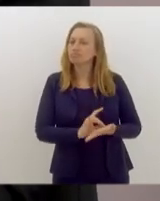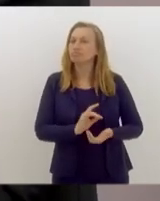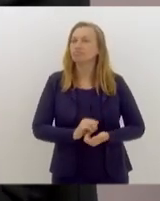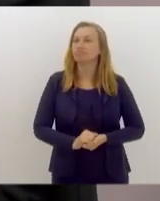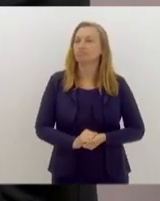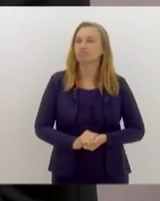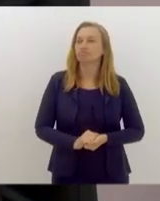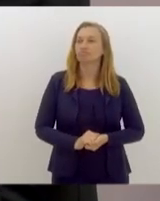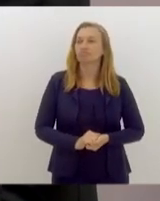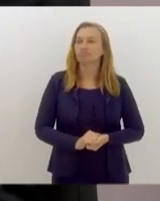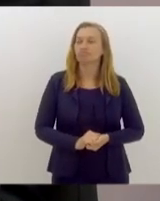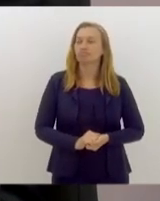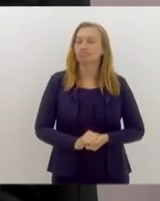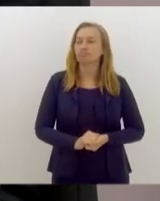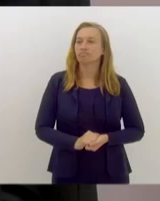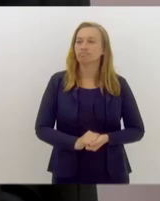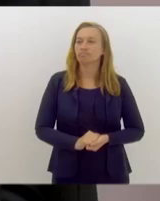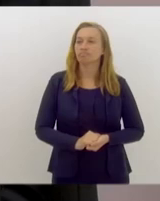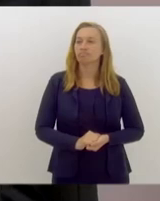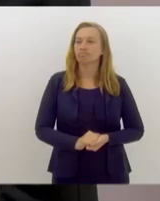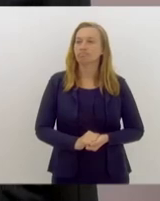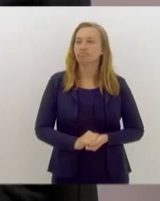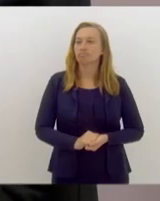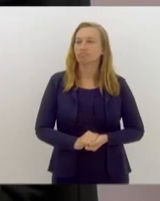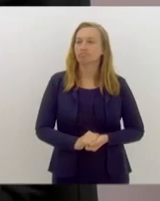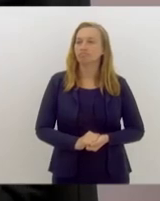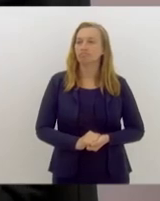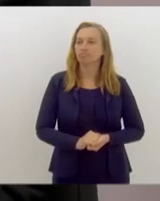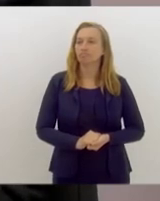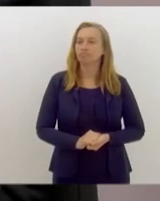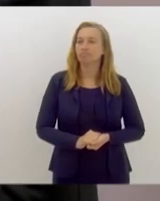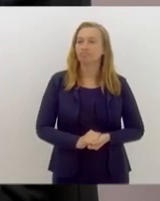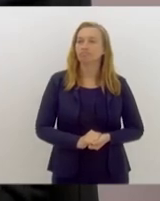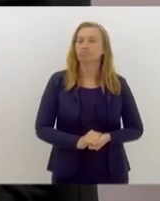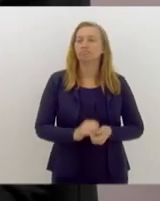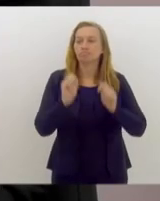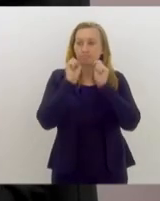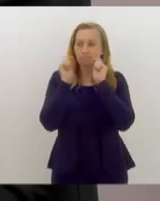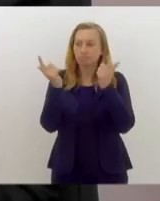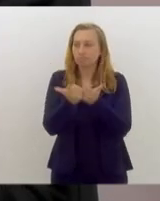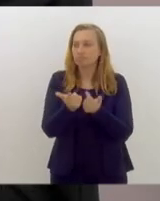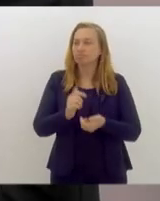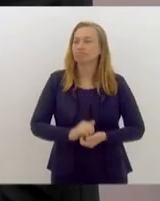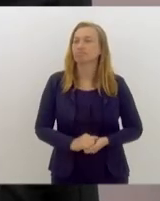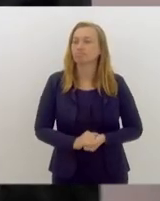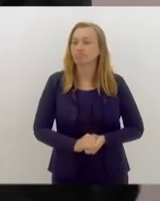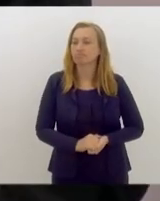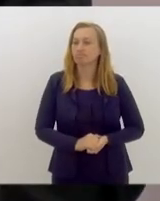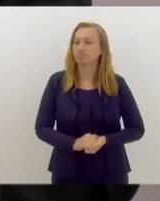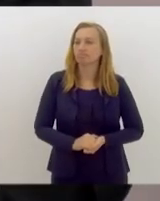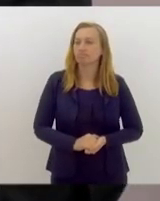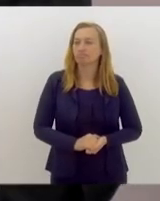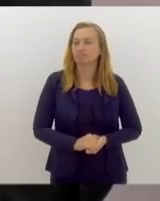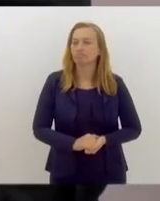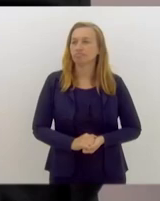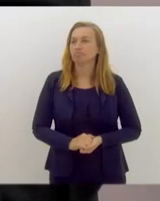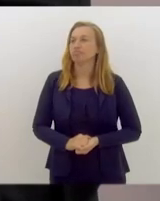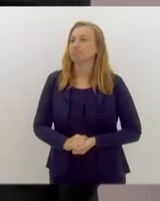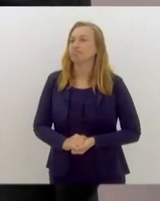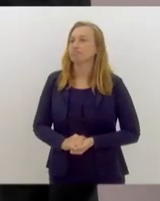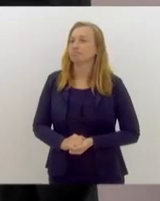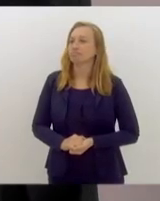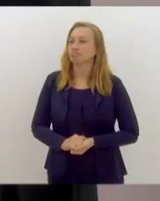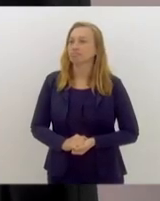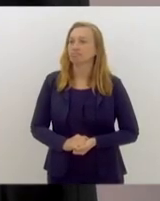os debates sobre o Plano Estadual de Educação aqui na Assembleia Legislativa, depois da realização do terceiro COED, que